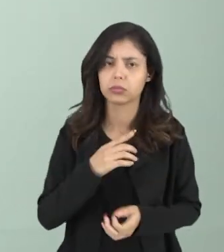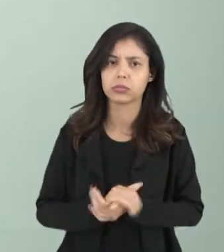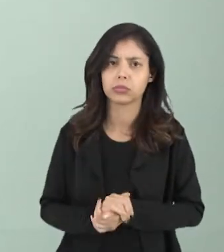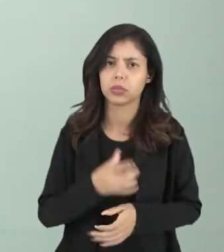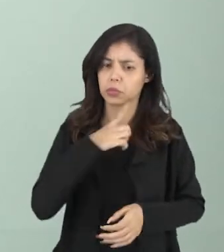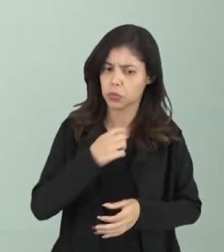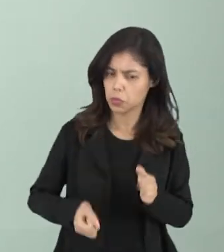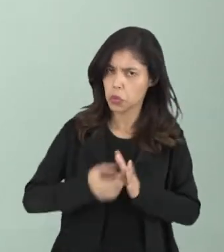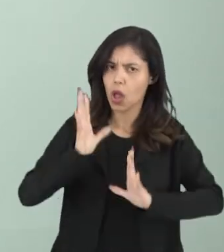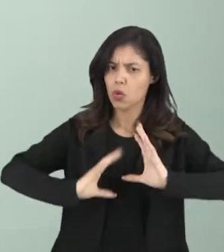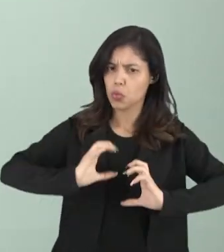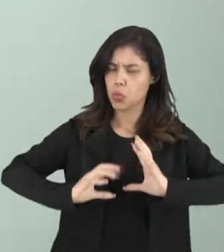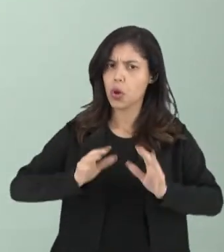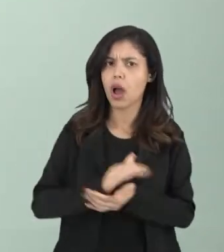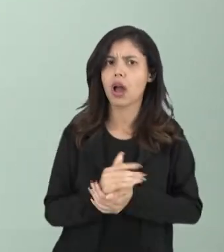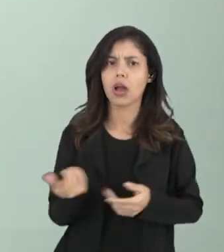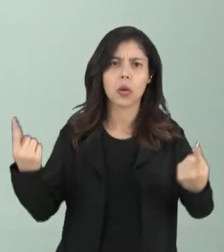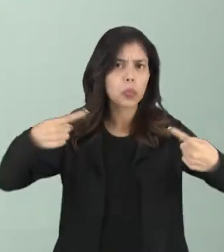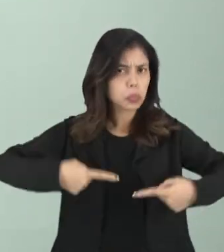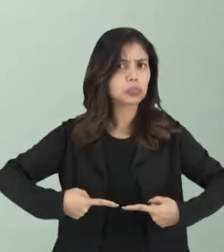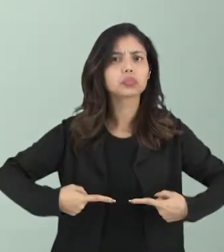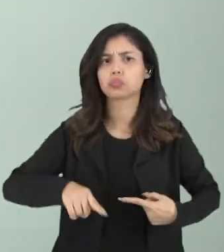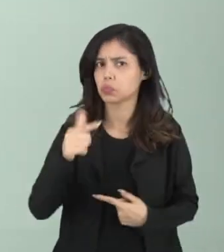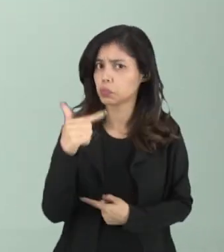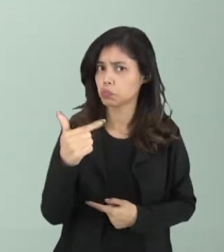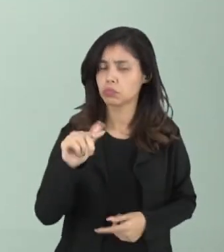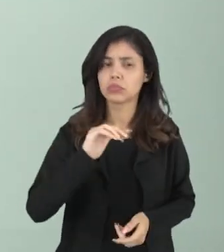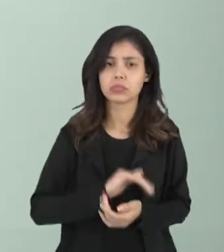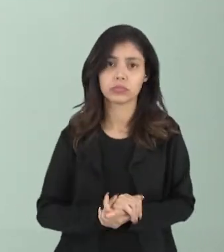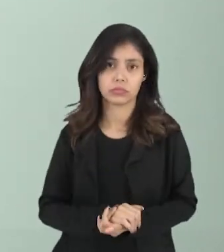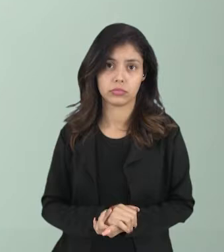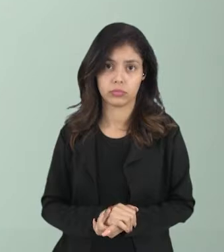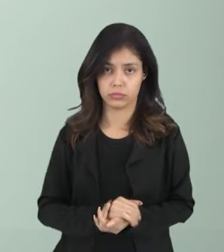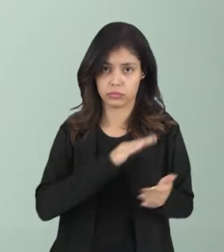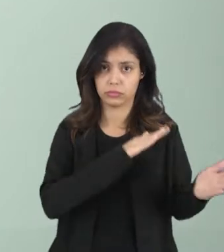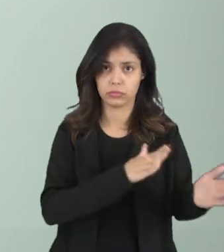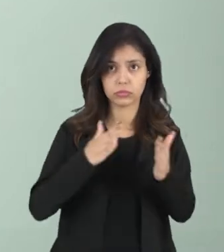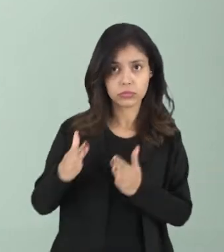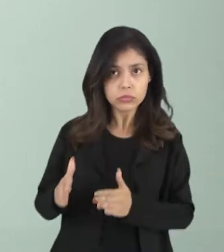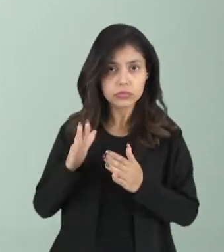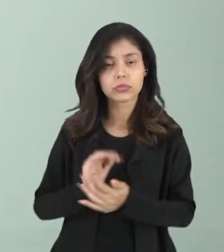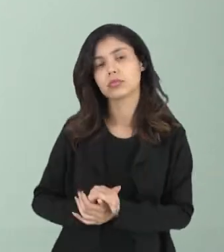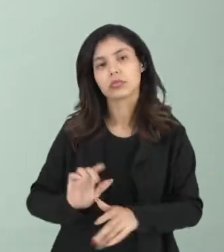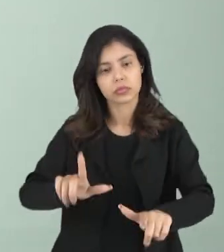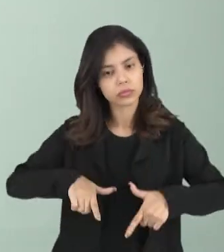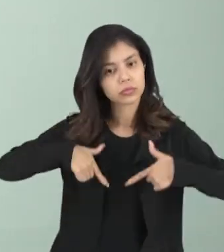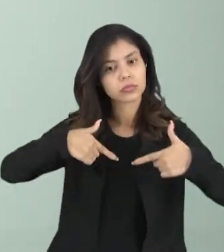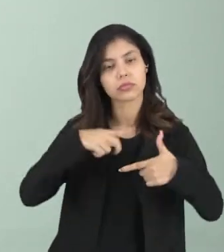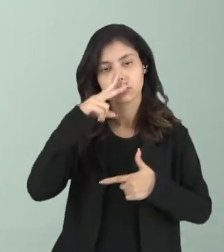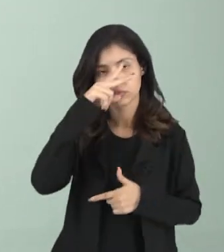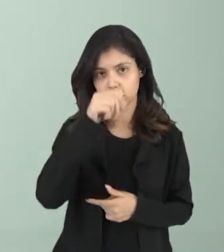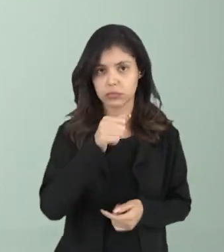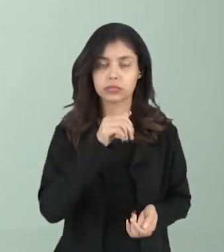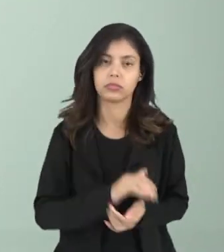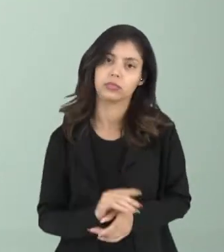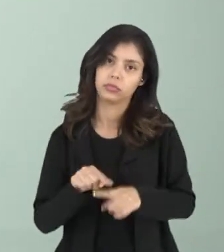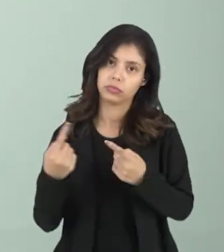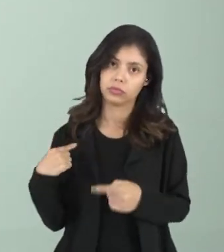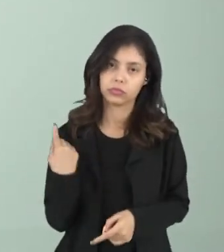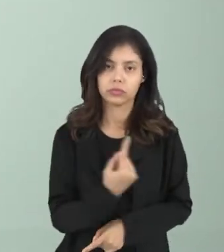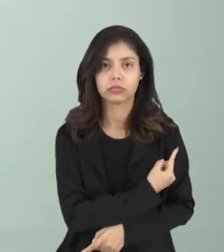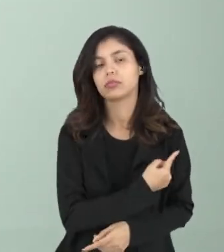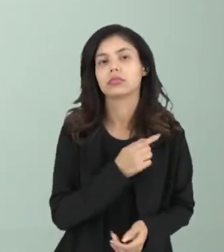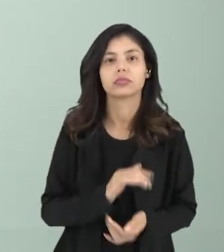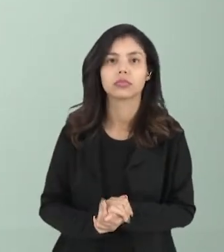tem tanto conflito, não há tanta briga, não há tanta divergência, tantos partidos lutando pelo poder. Né? Mas a gente